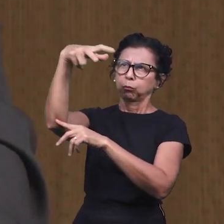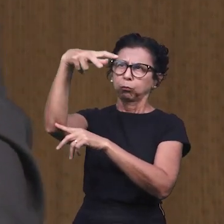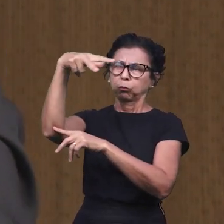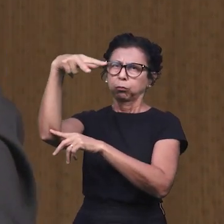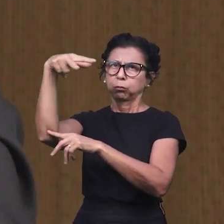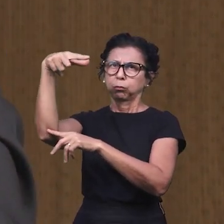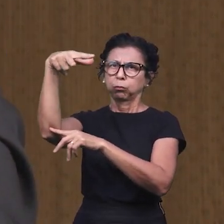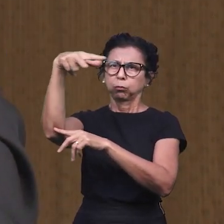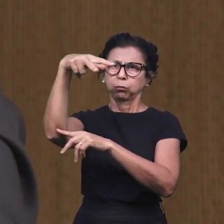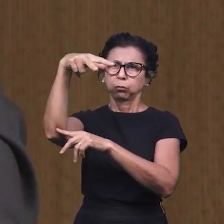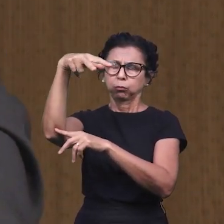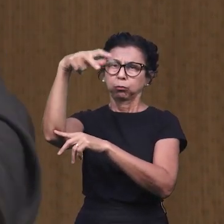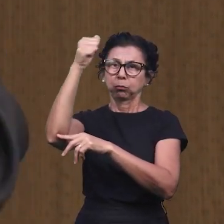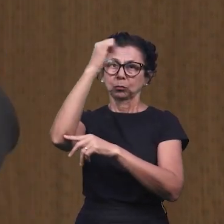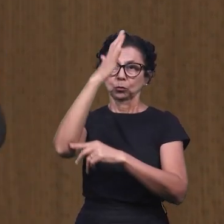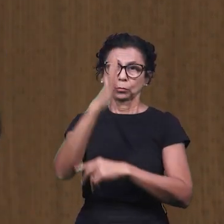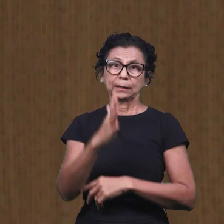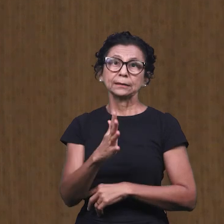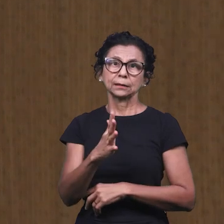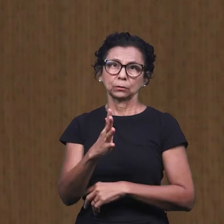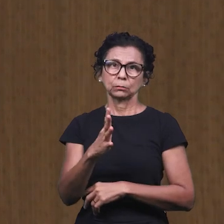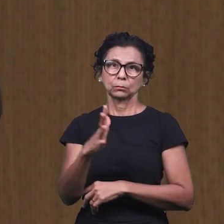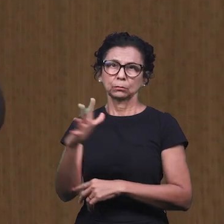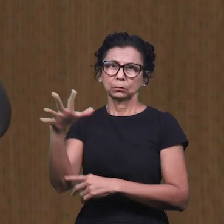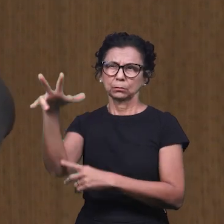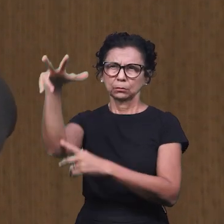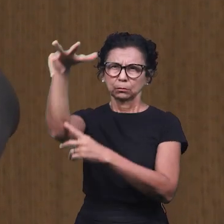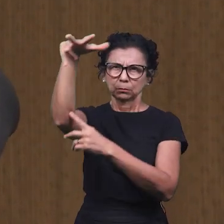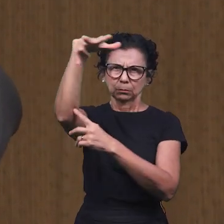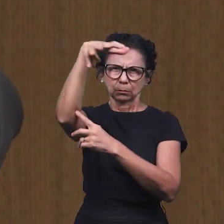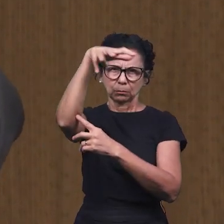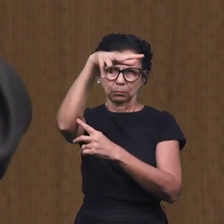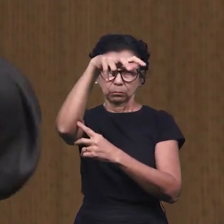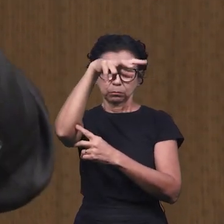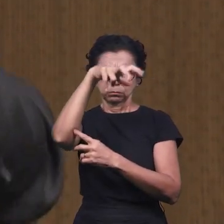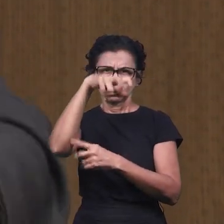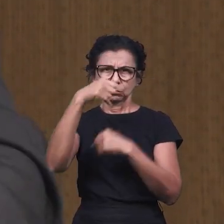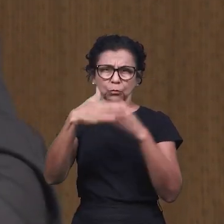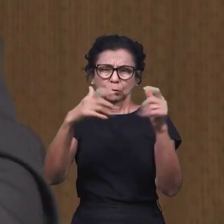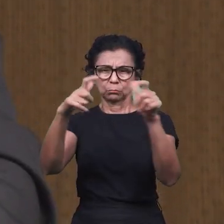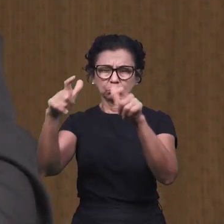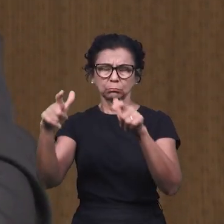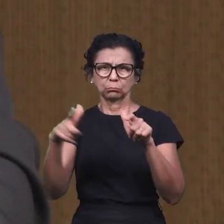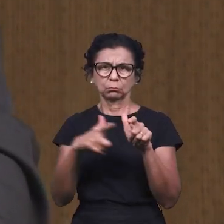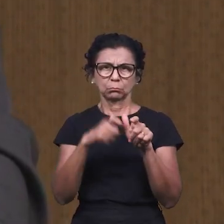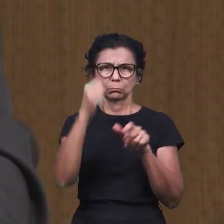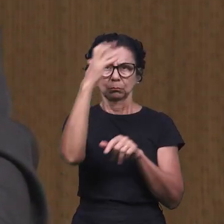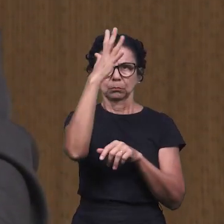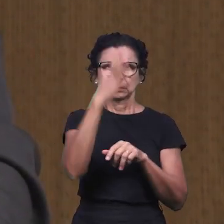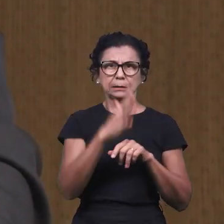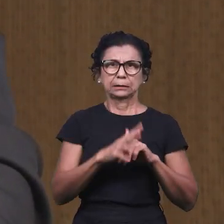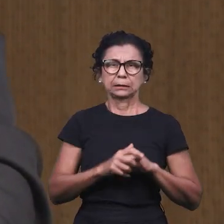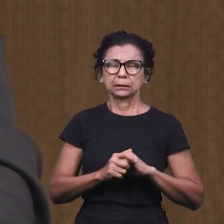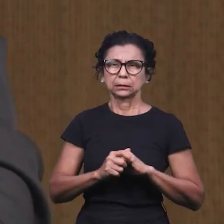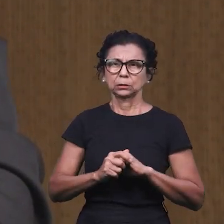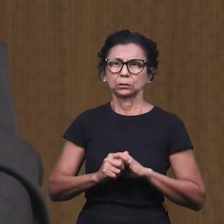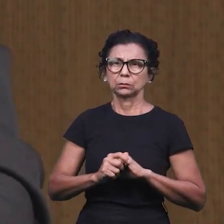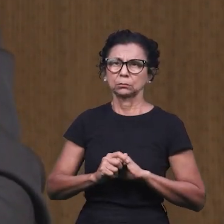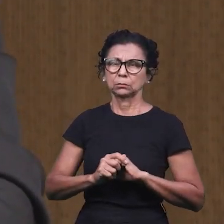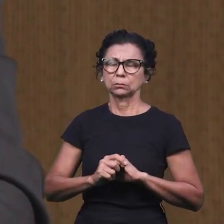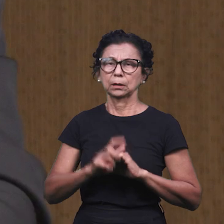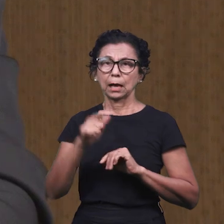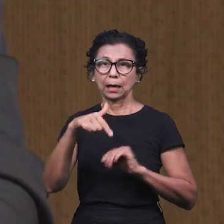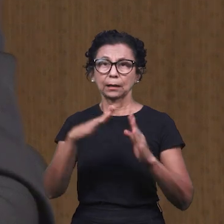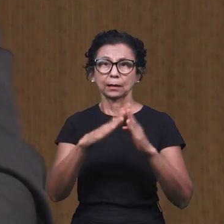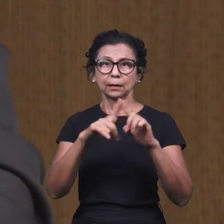comparação com a TV, né? Que daí é banda KU, aquela antenazinha pequena, não precisa a antena grande. Mas o princípio é o mesmo.